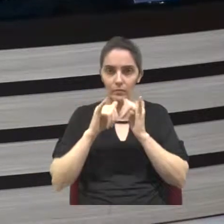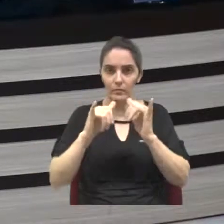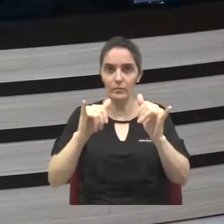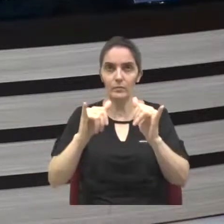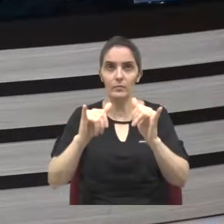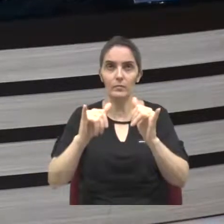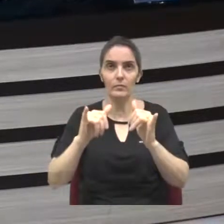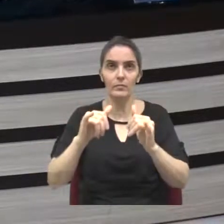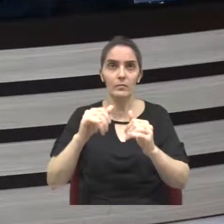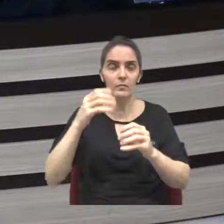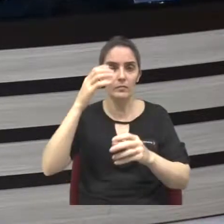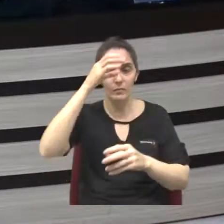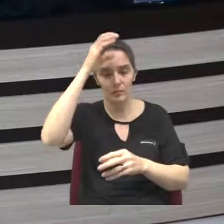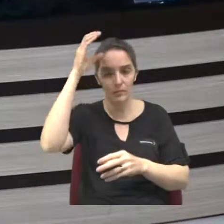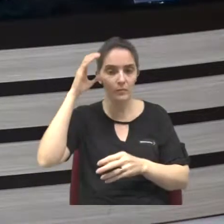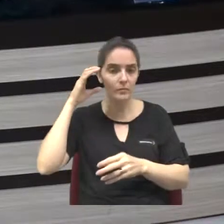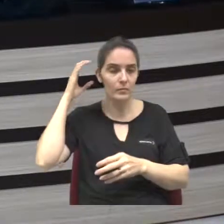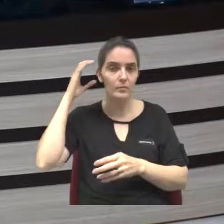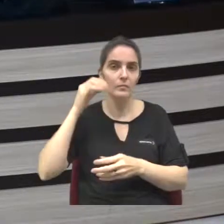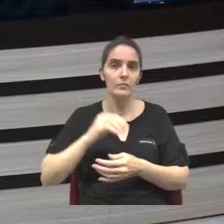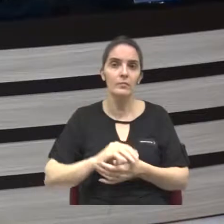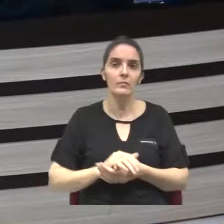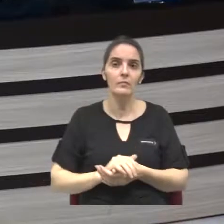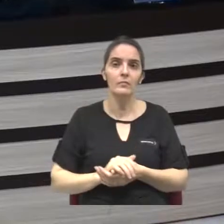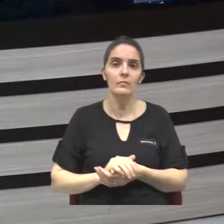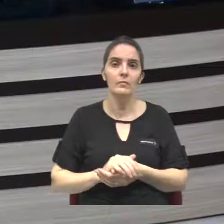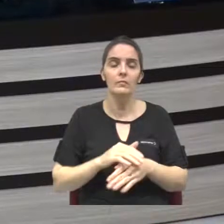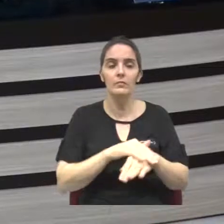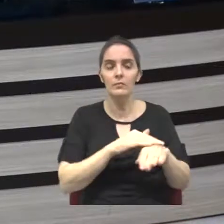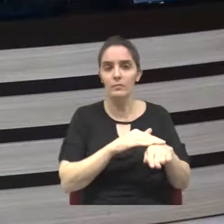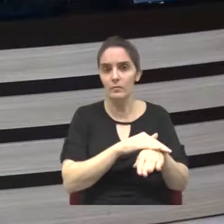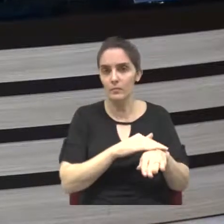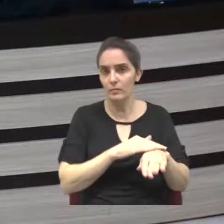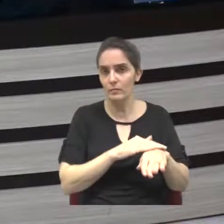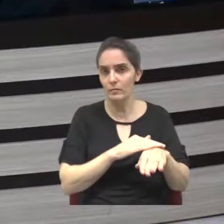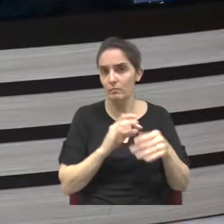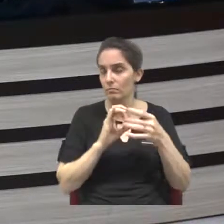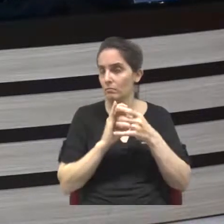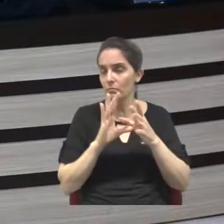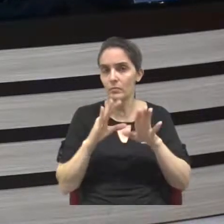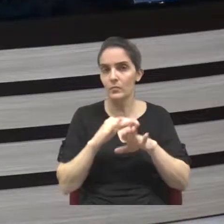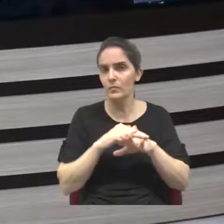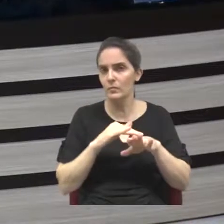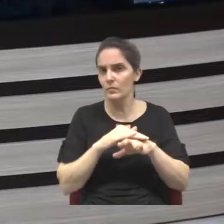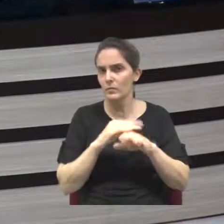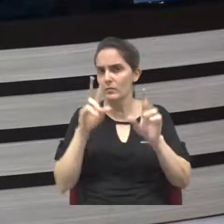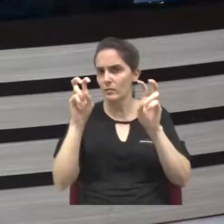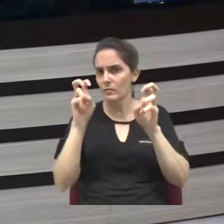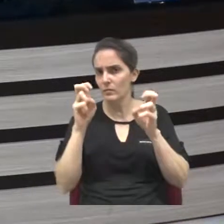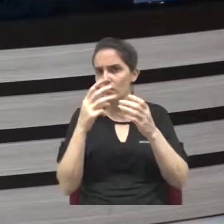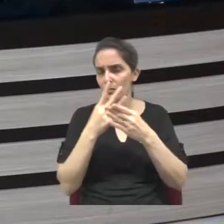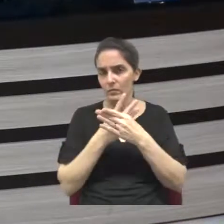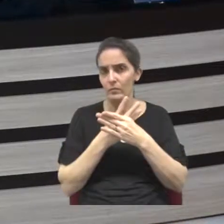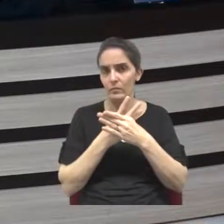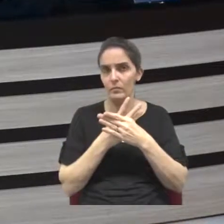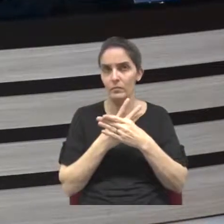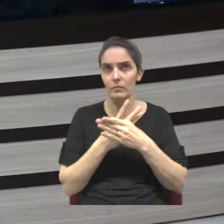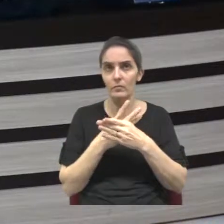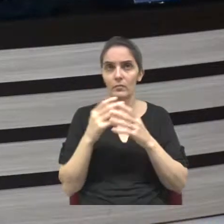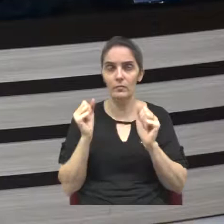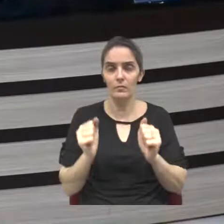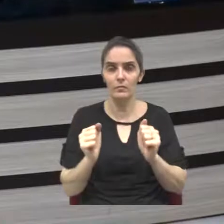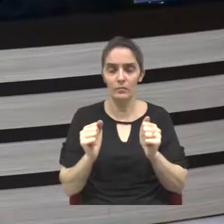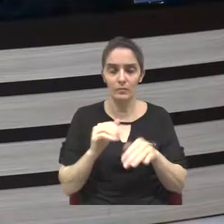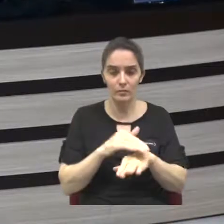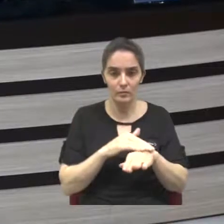que queria conversar com o Lopes, ele está a seu dispor. Inclusive a senhora citou que é algum assunto da Câmara Municipal. Então nós podemos conversar no meu gabinete, e eu